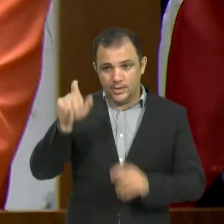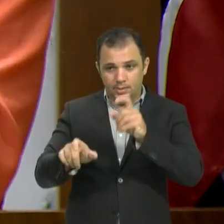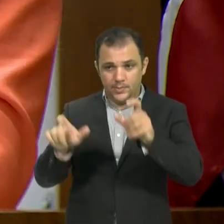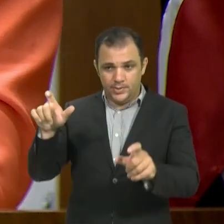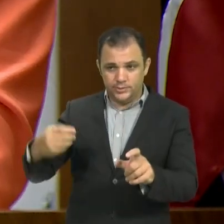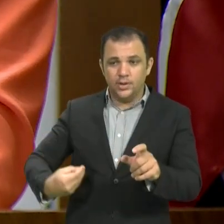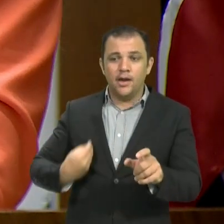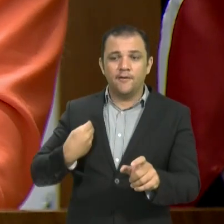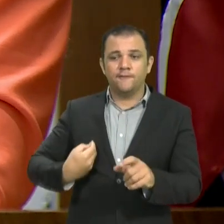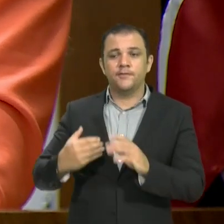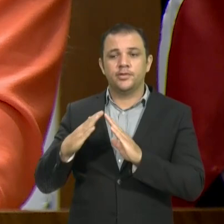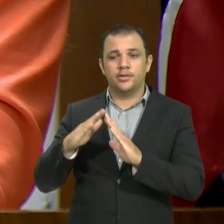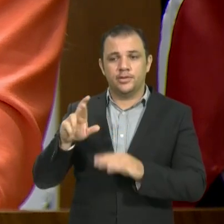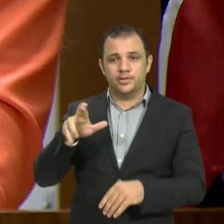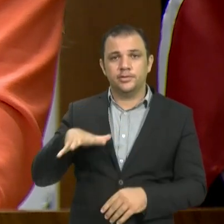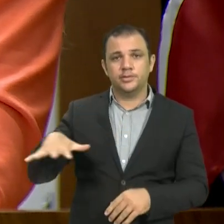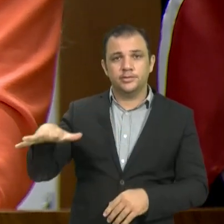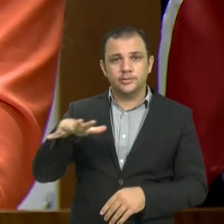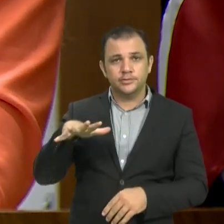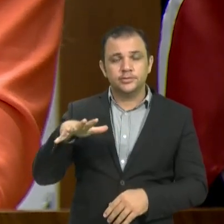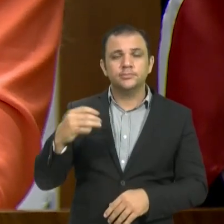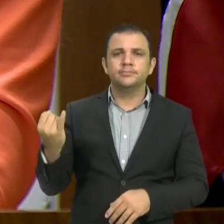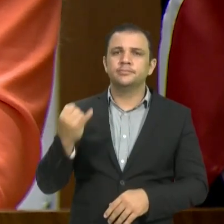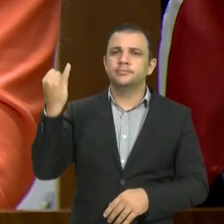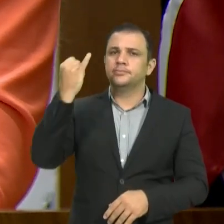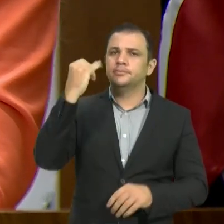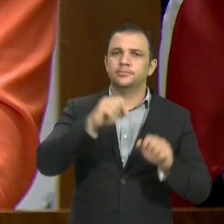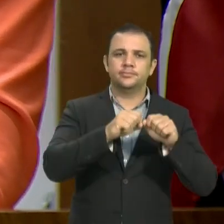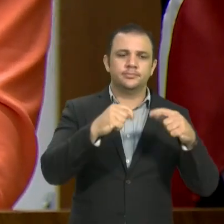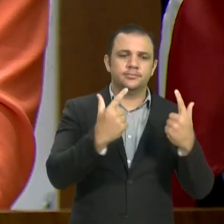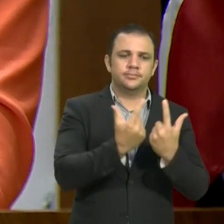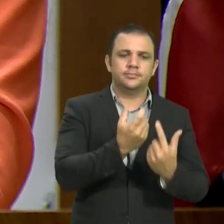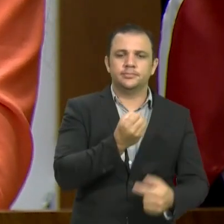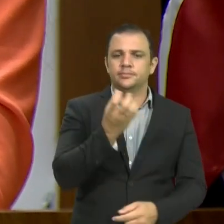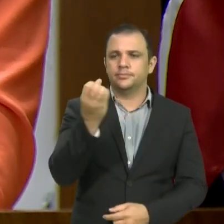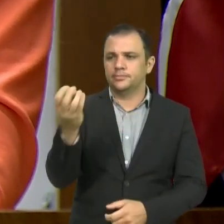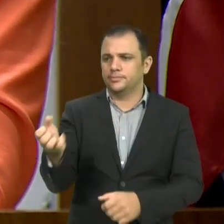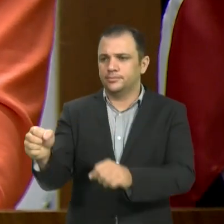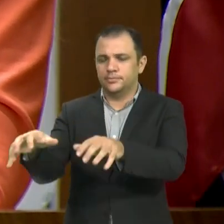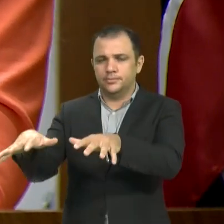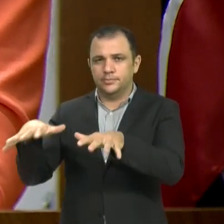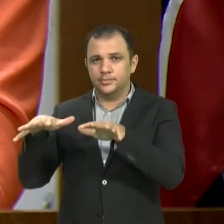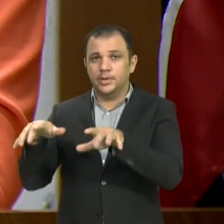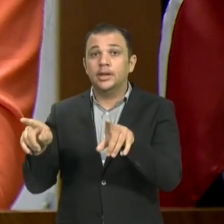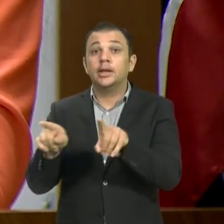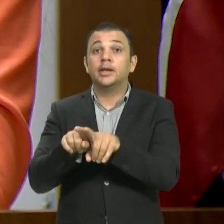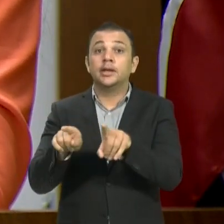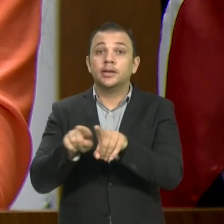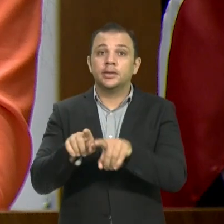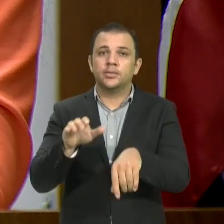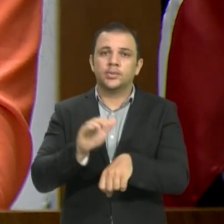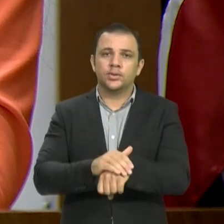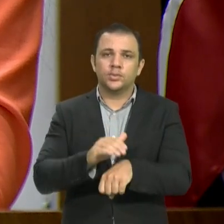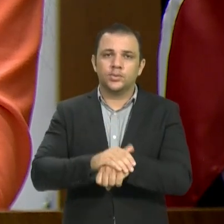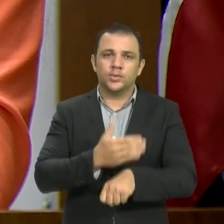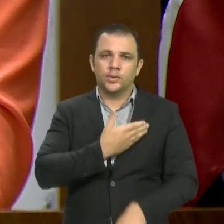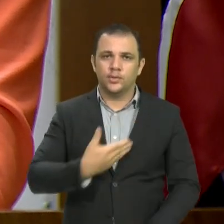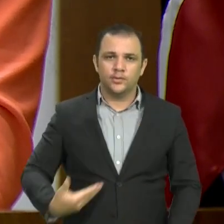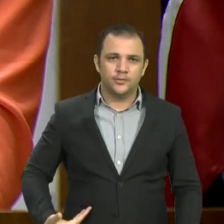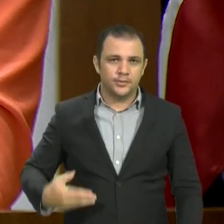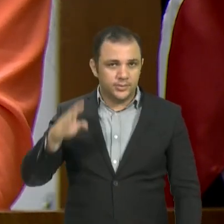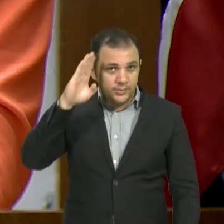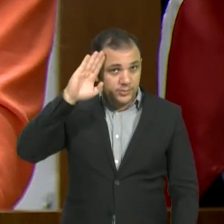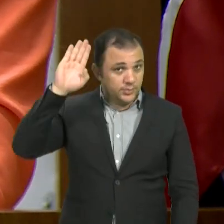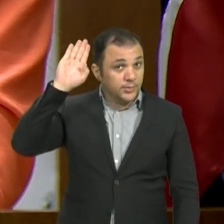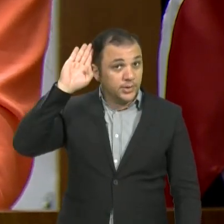essa sessão itinerante e também o ato do governador Carlos Brandão de dar